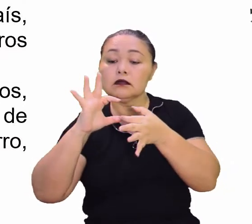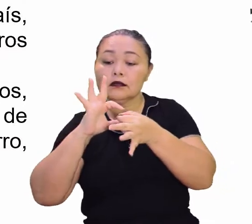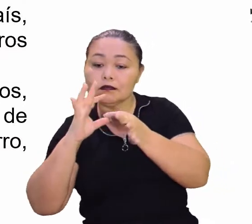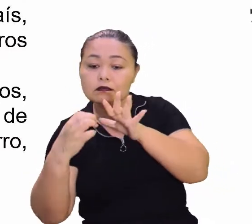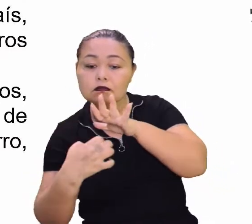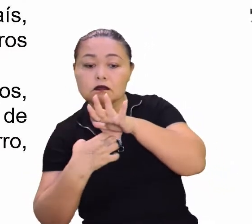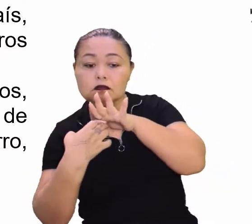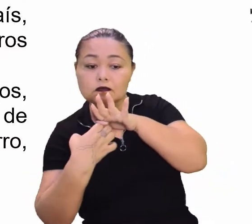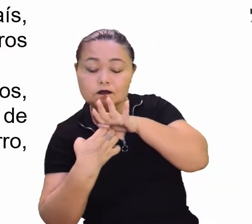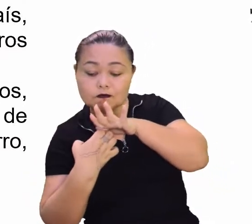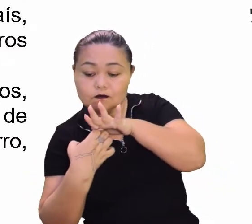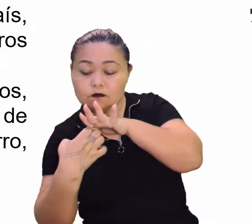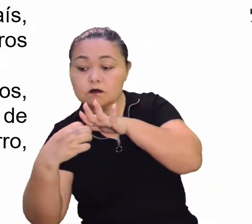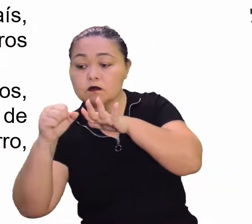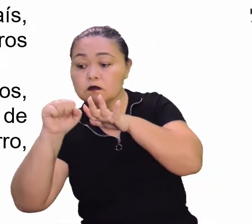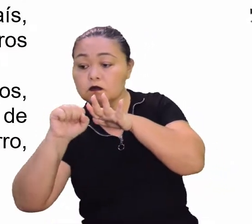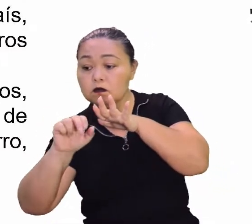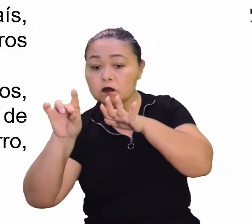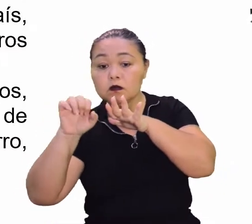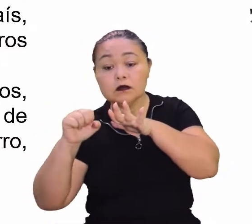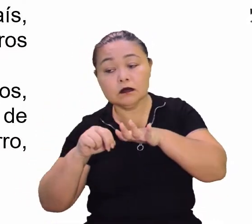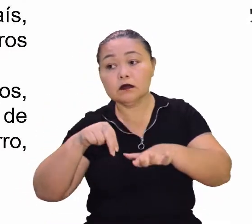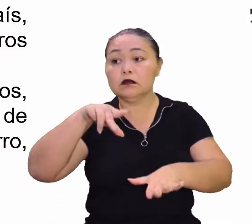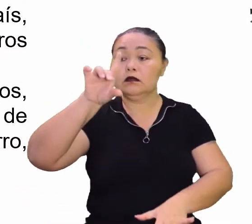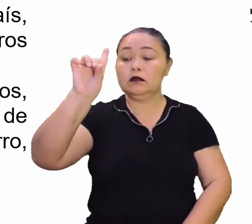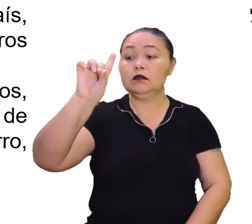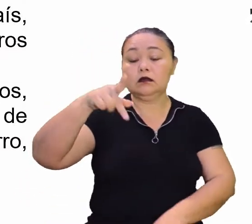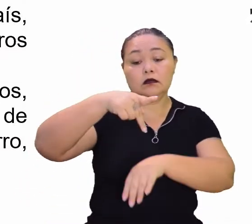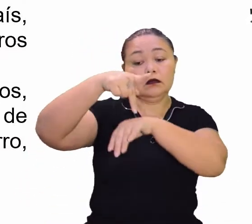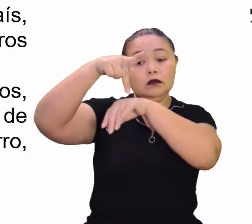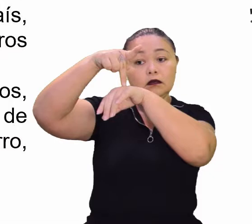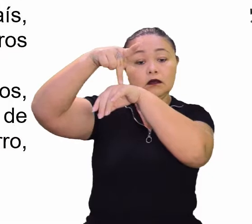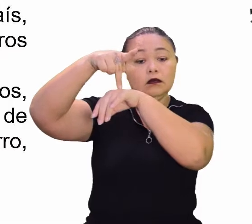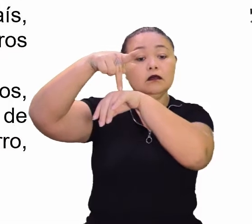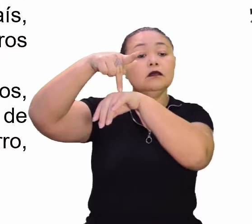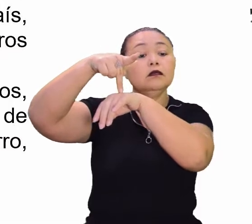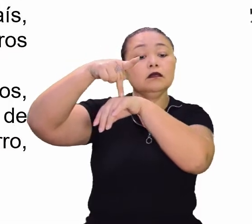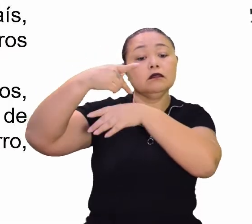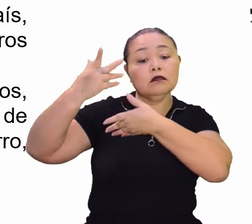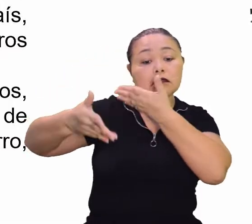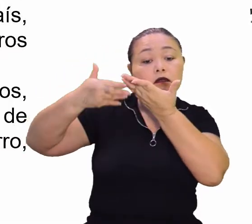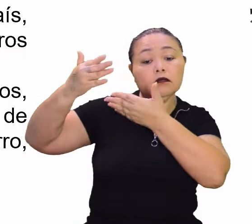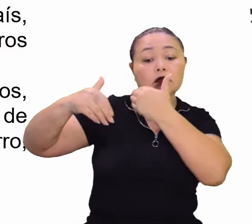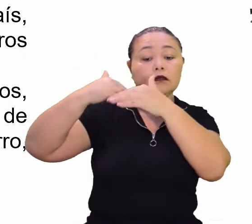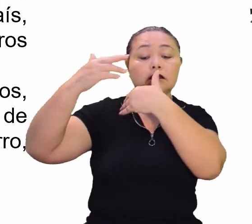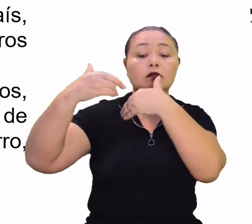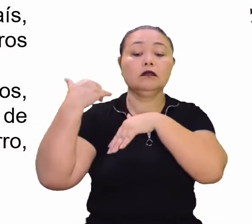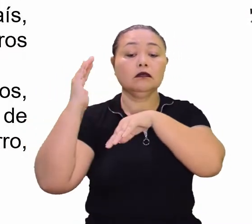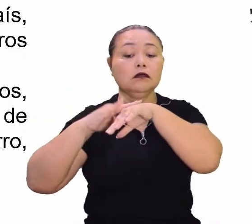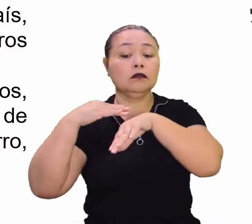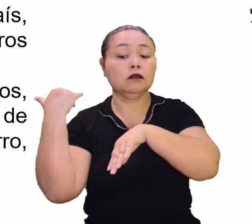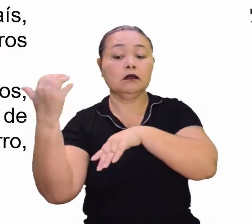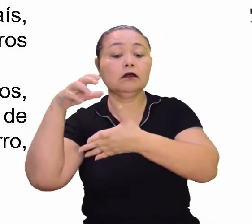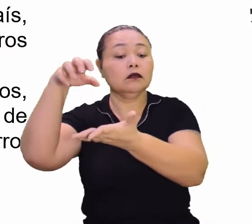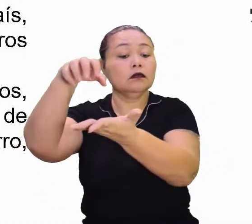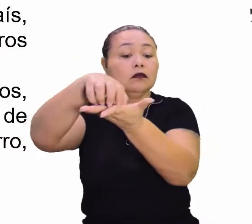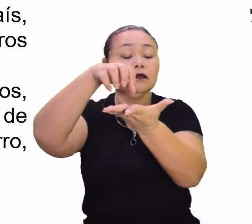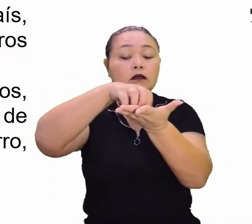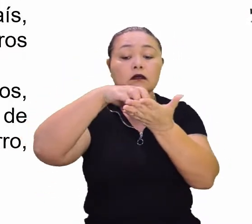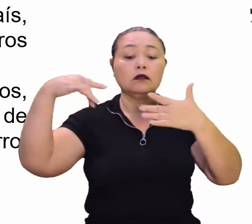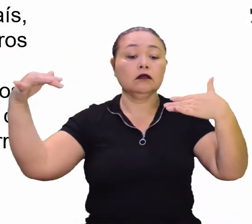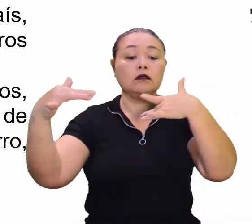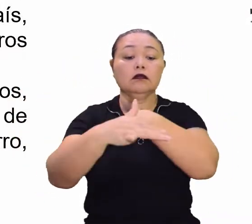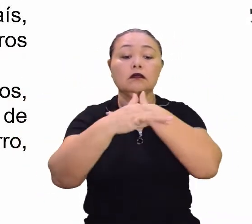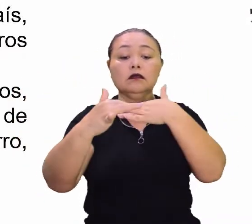se deslocou do Sudeste para o Nordeste do país, impulsionando o crescimento de importantes